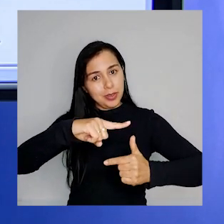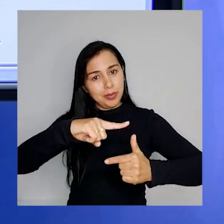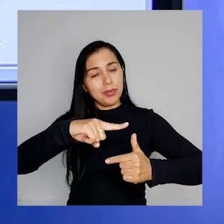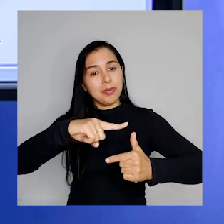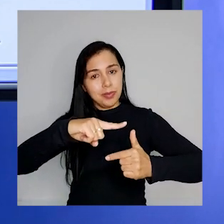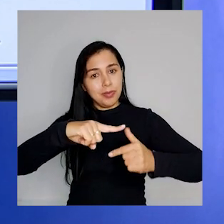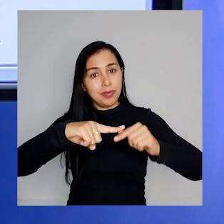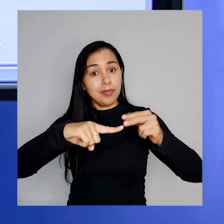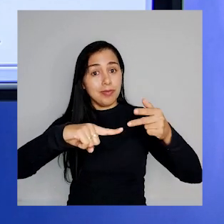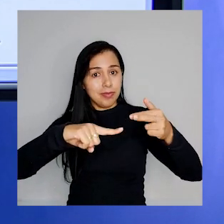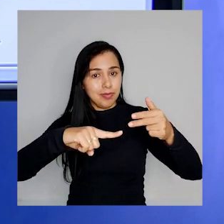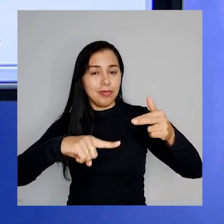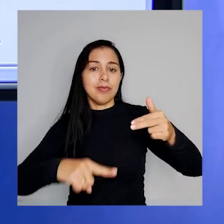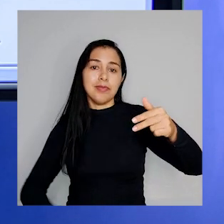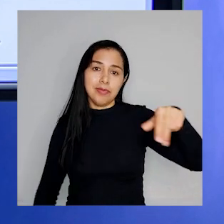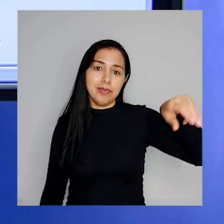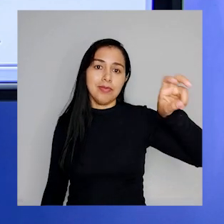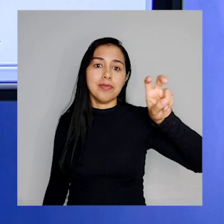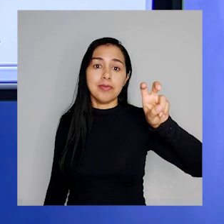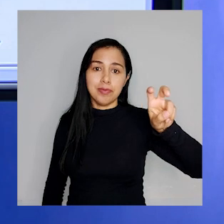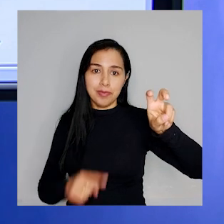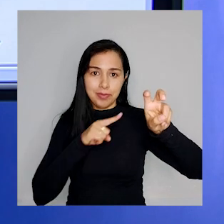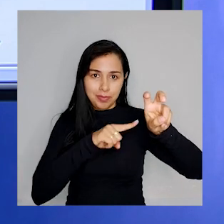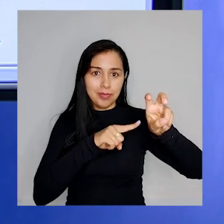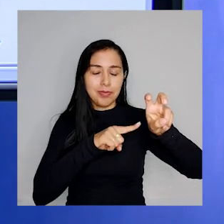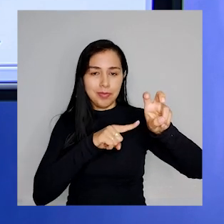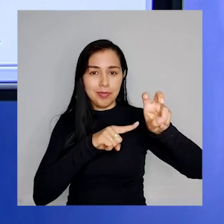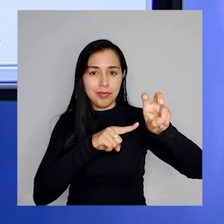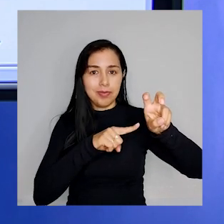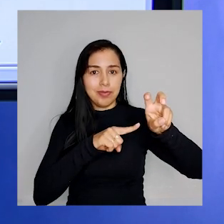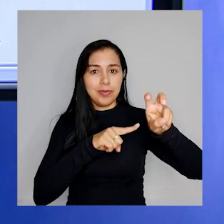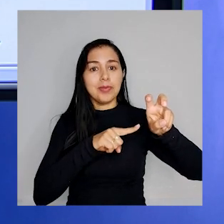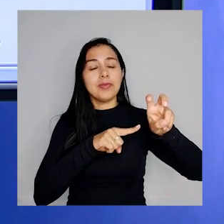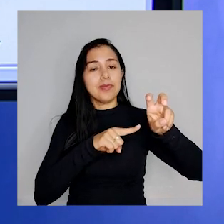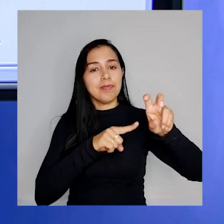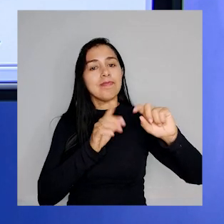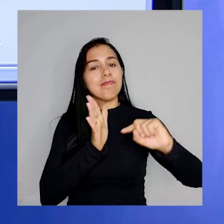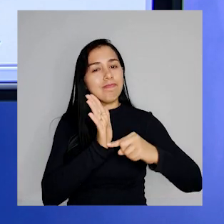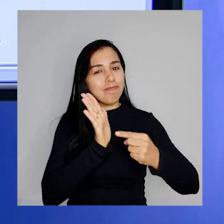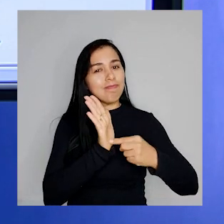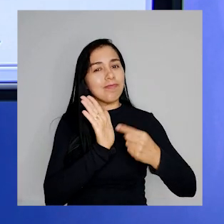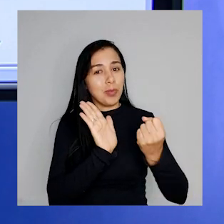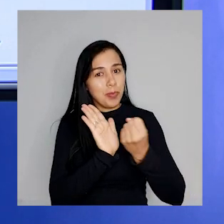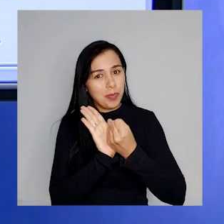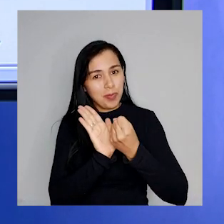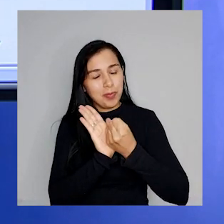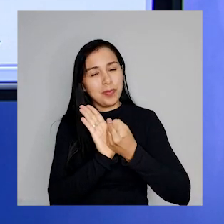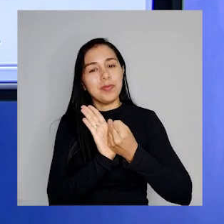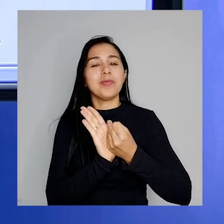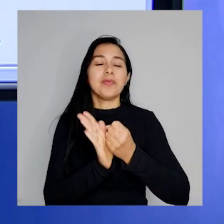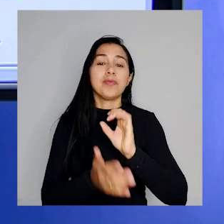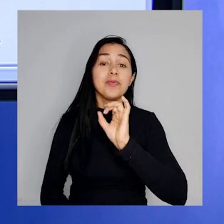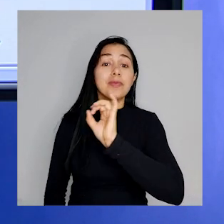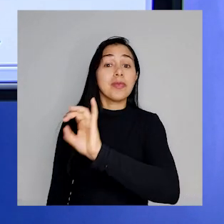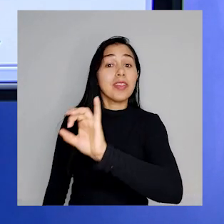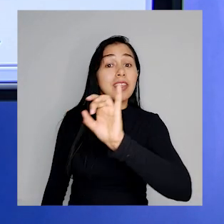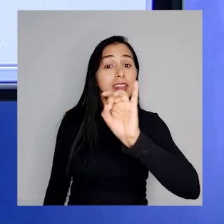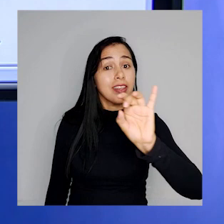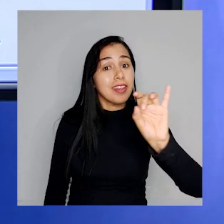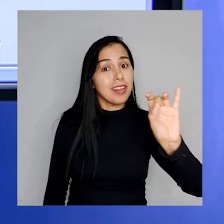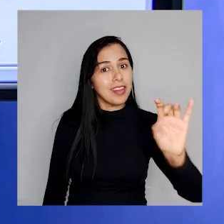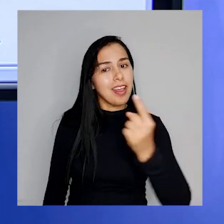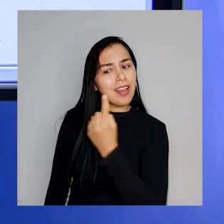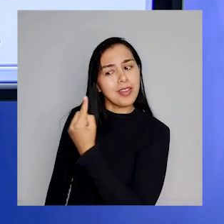pontuação de cada pino preto. 10 dividido para 2, 5. Então, quer dizer